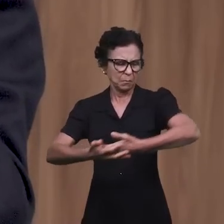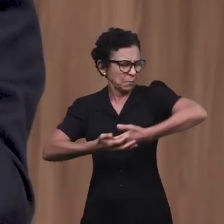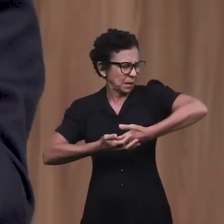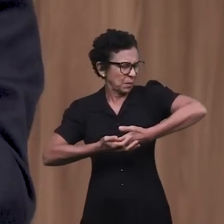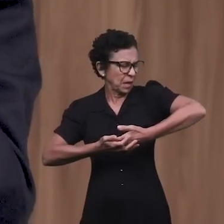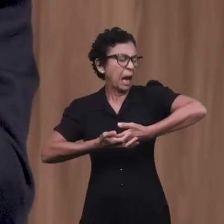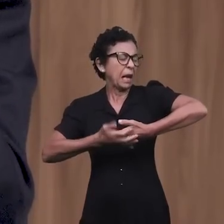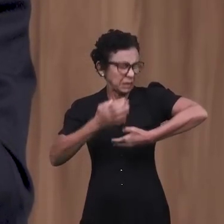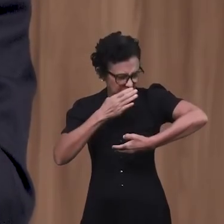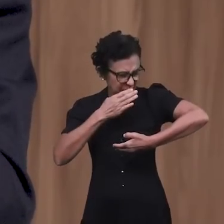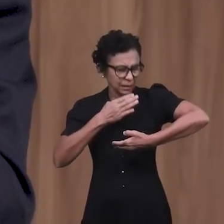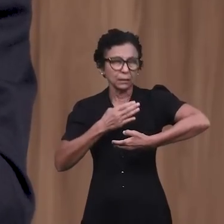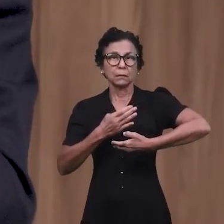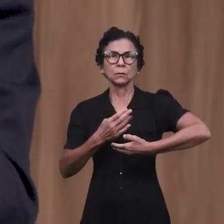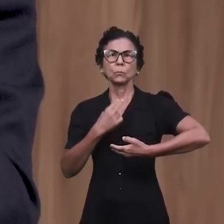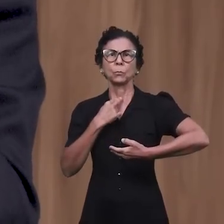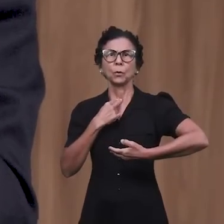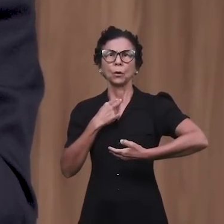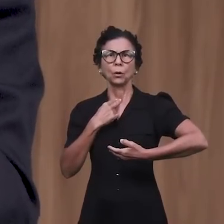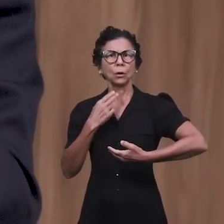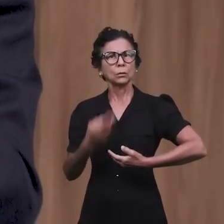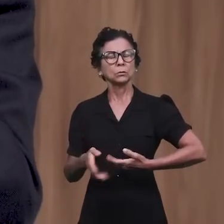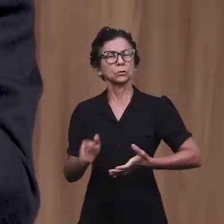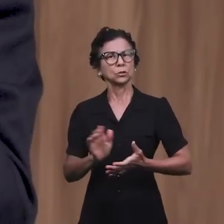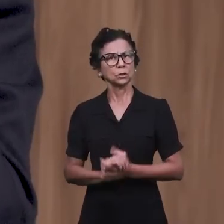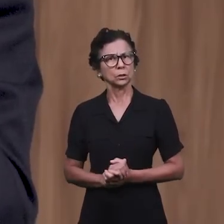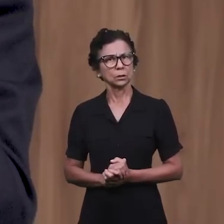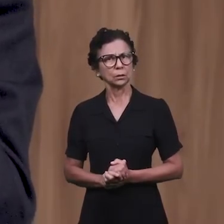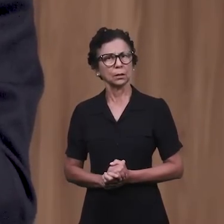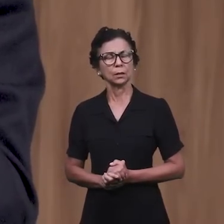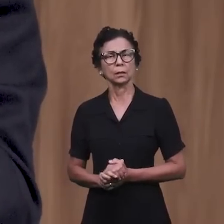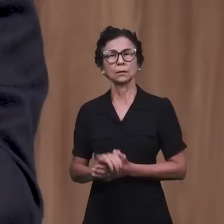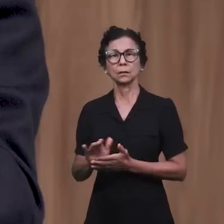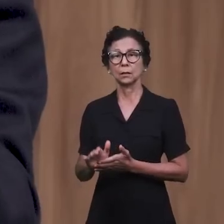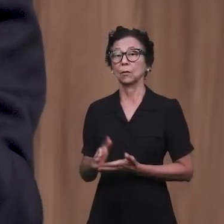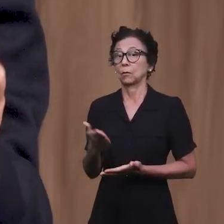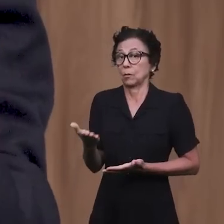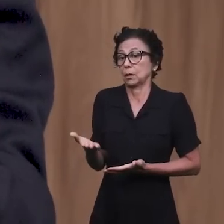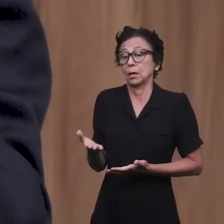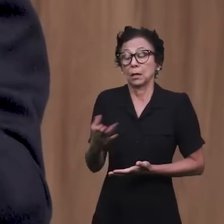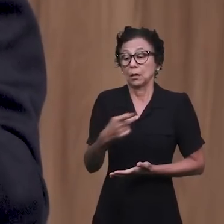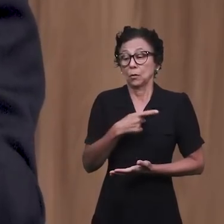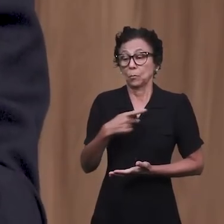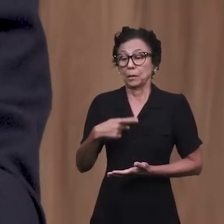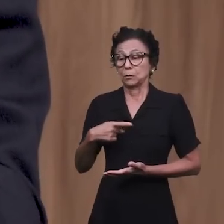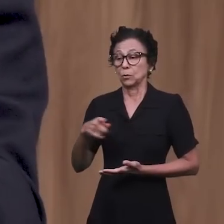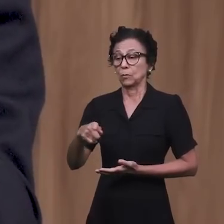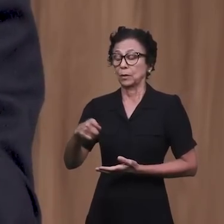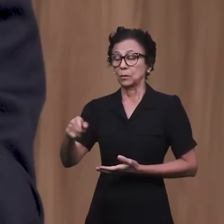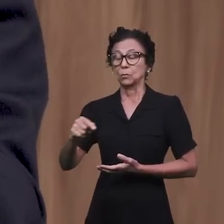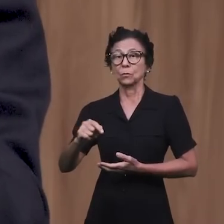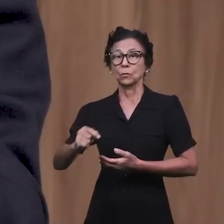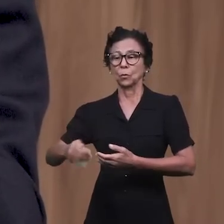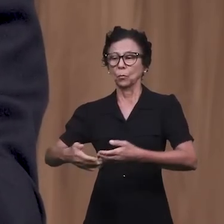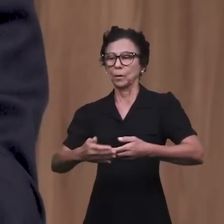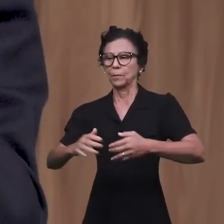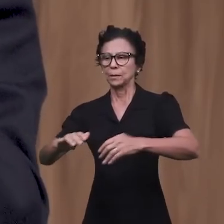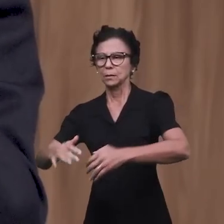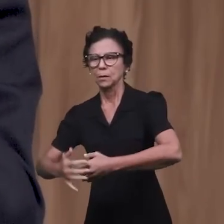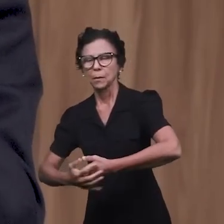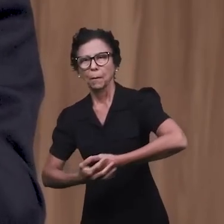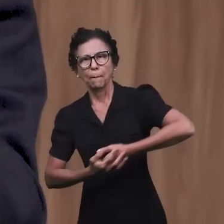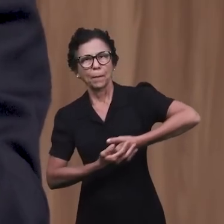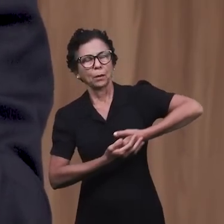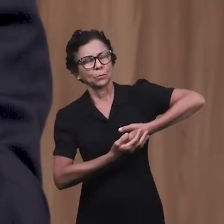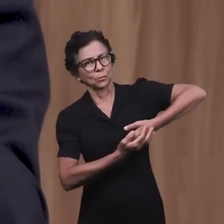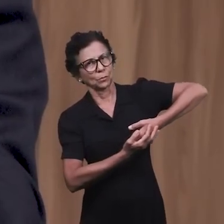olhar aquilo, vai ver o pastor é atencioso com a família, pegou o bebê no colo, né? Muitas vezes o pastor não tem muito jeito para isso. Eu não tenho muito jeito. Você